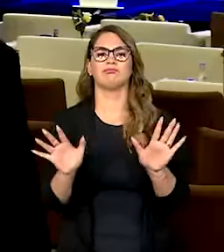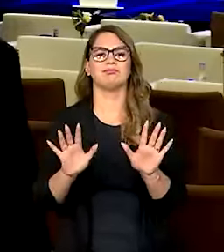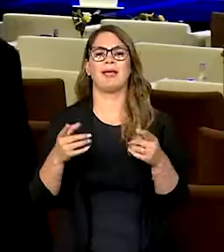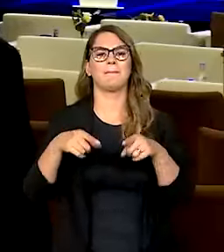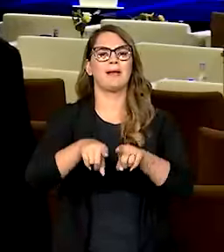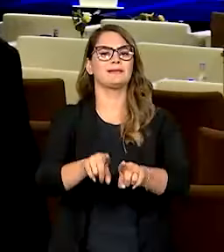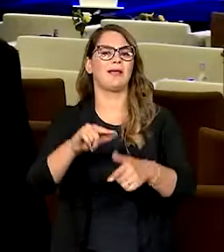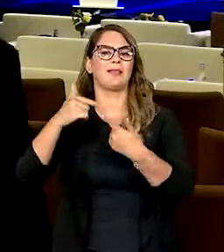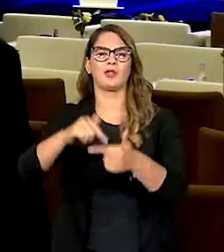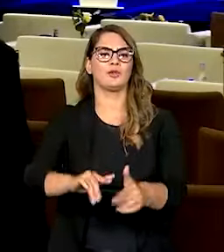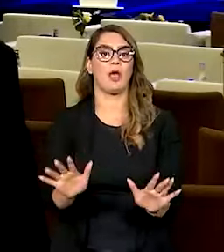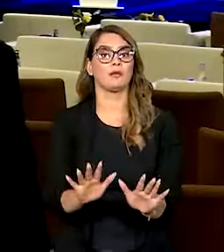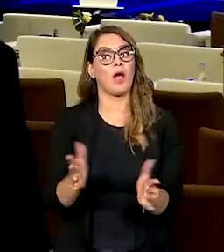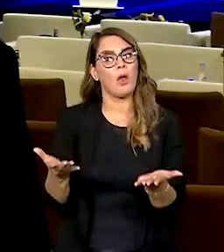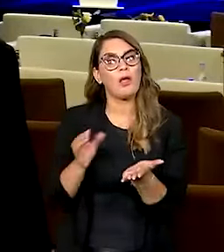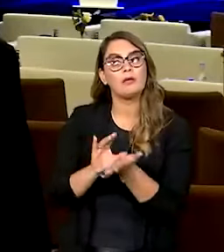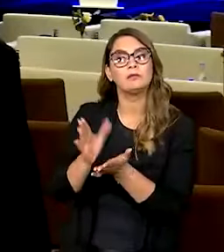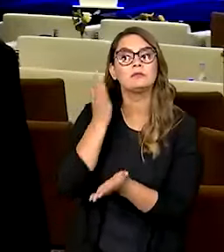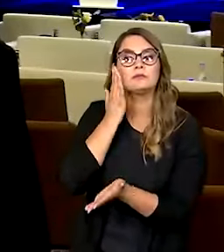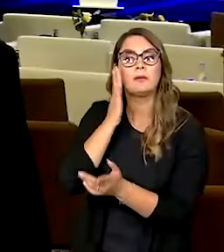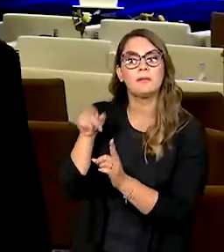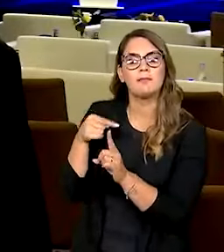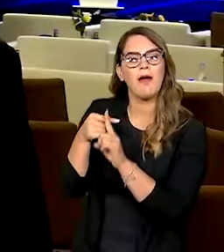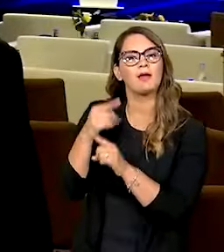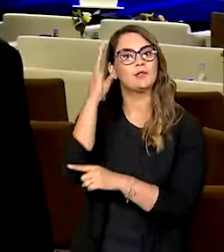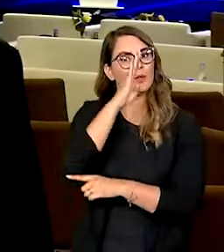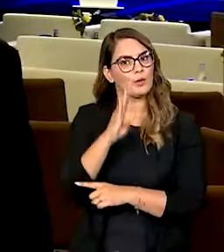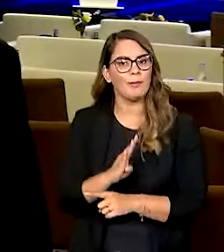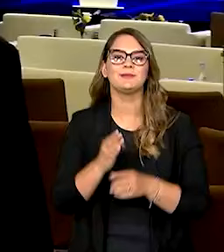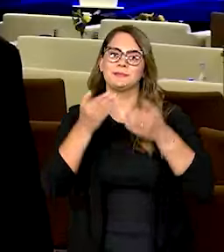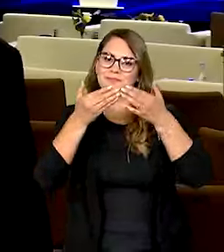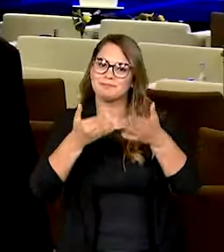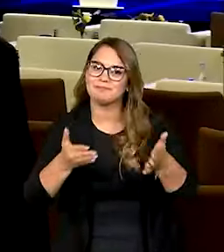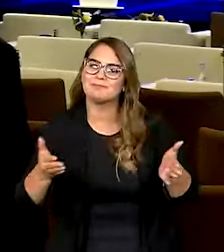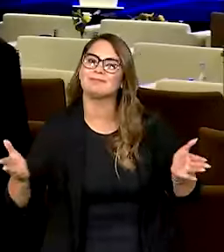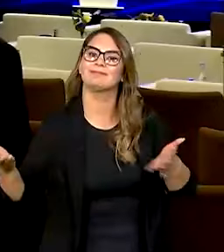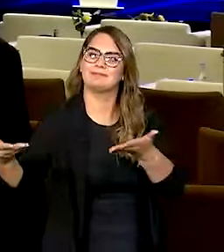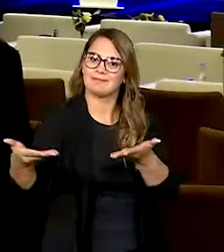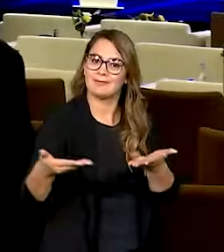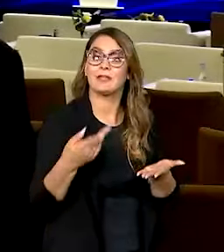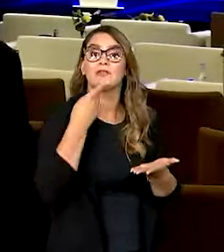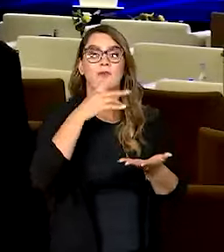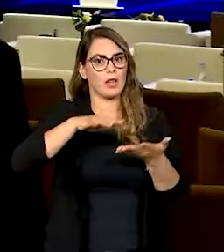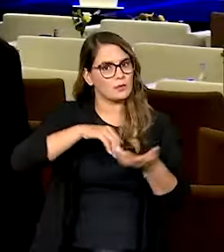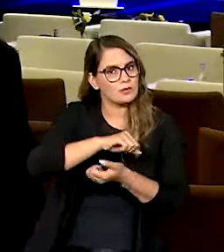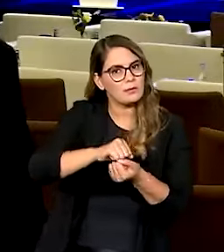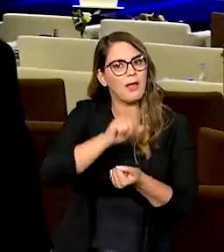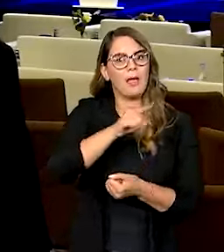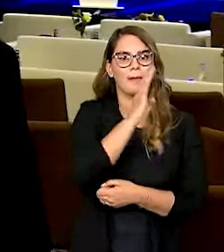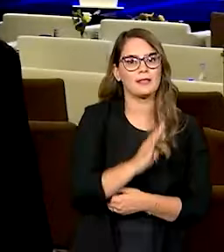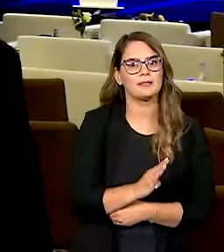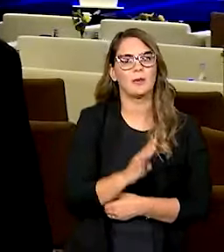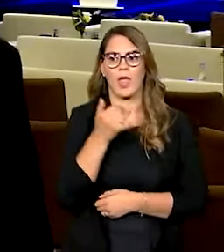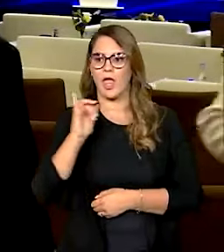tradicionais. Ele quer investir mais, ele quer saber mais. E o Brasil está abrindo portas para isso. Você fala de sustentabilidade, é o Brasil. Você fala